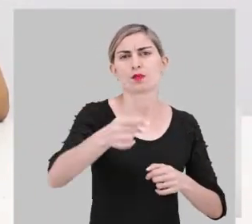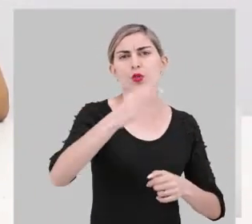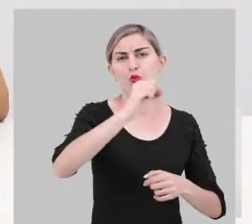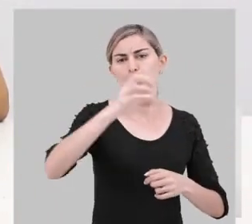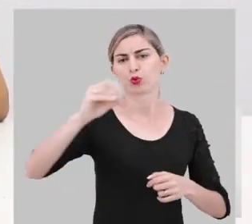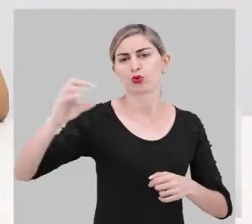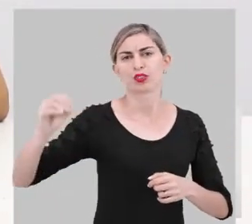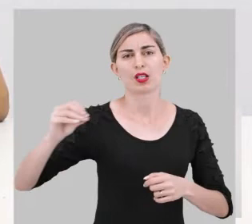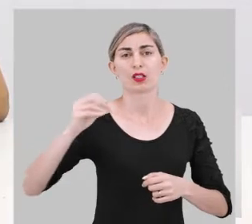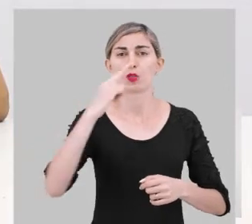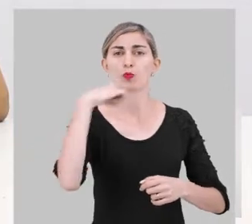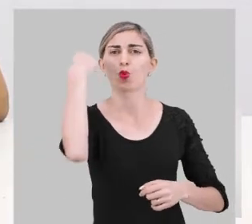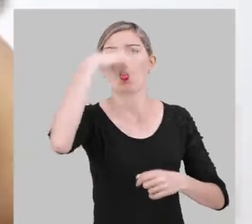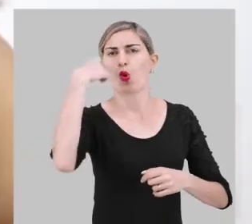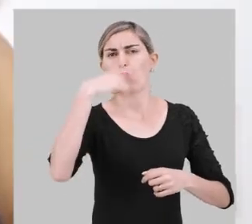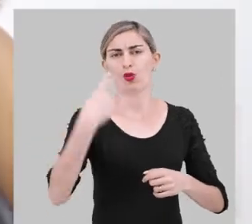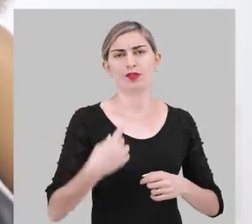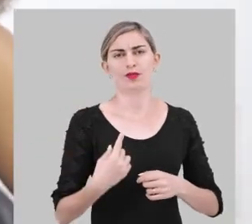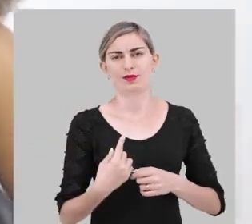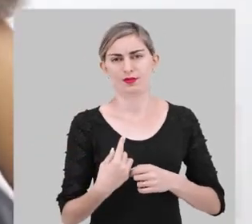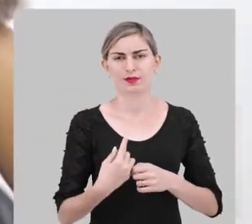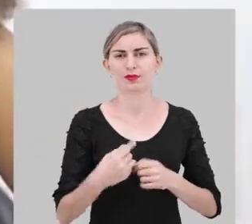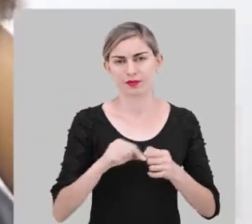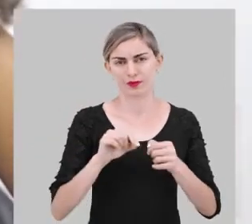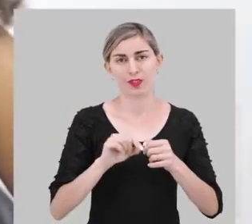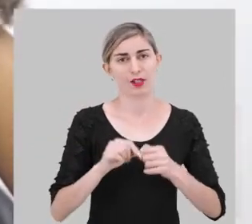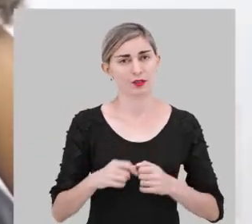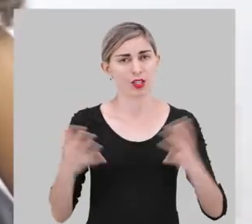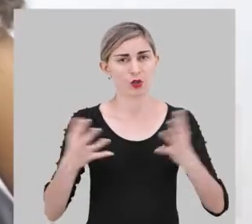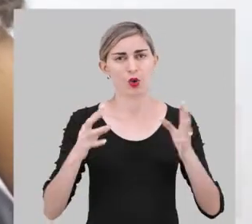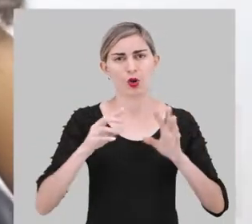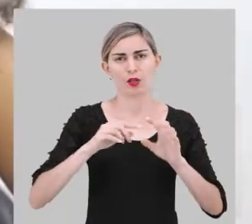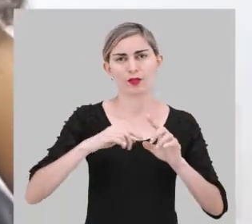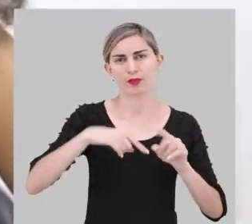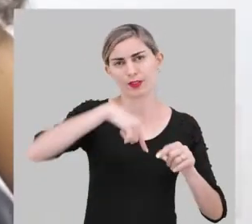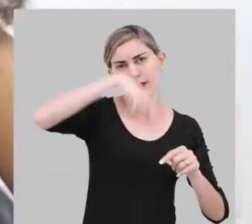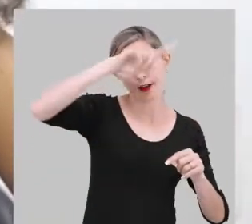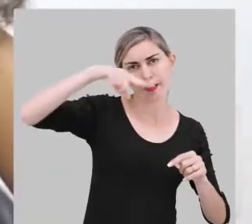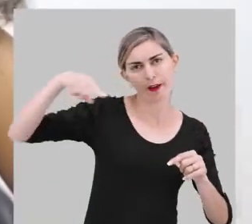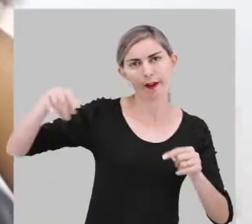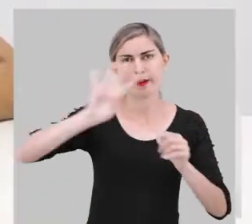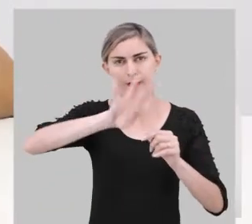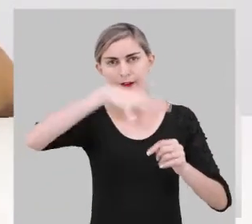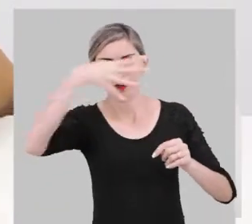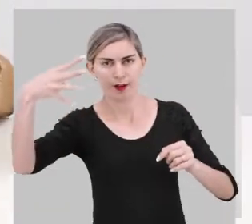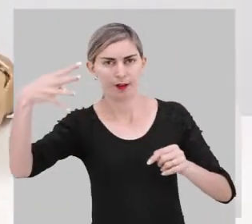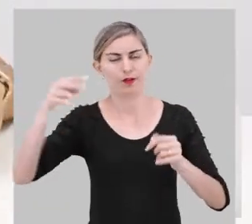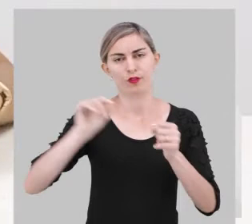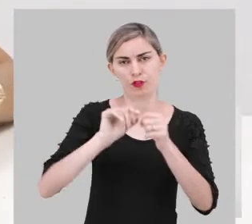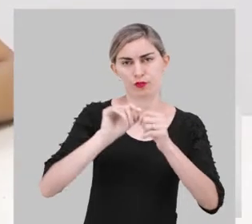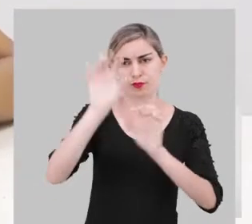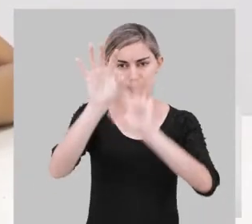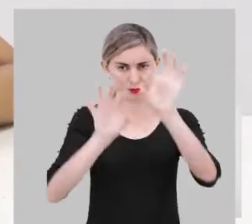16.800 latinhas por hora. Vamos agora fazer um gráfico com essas peças.